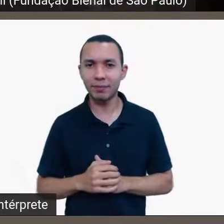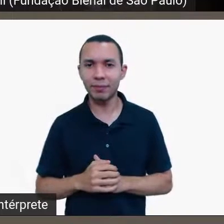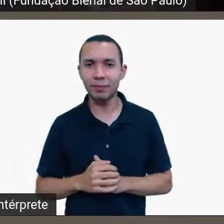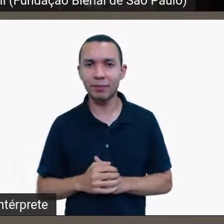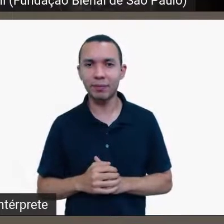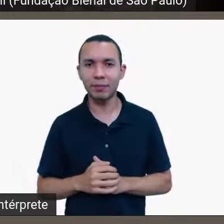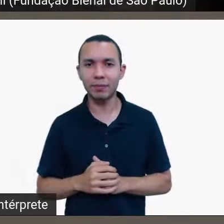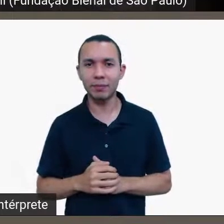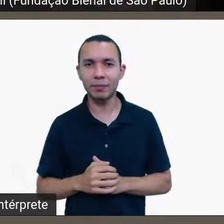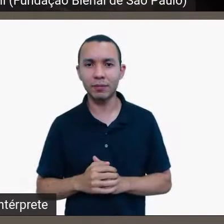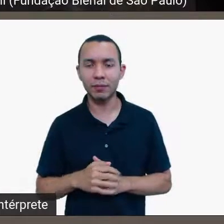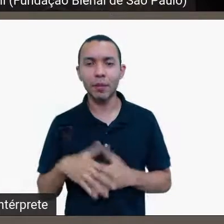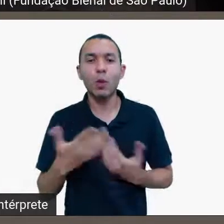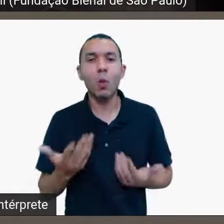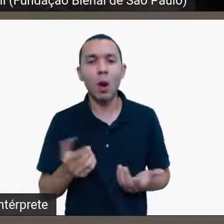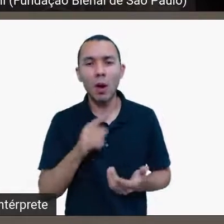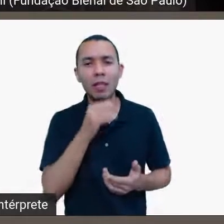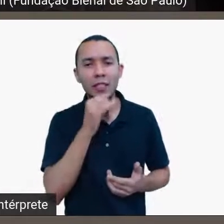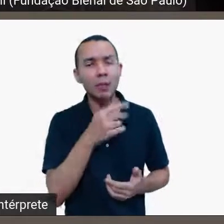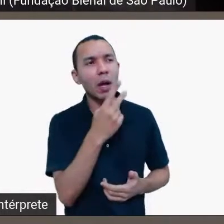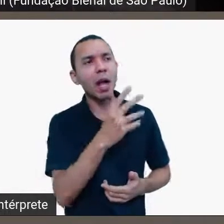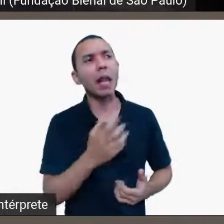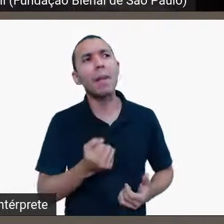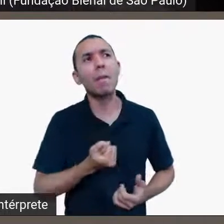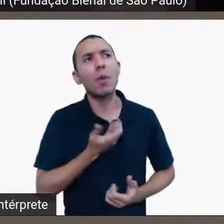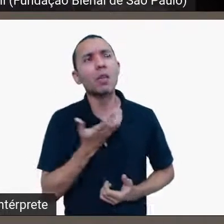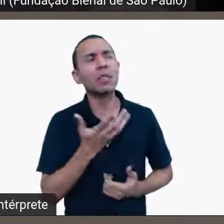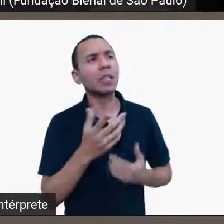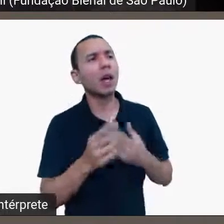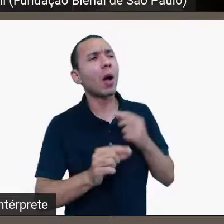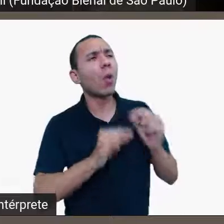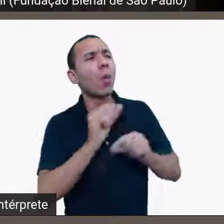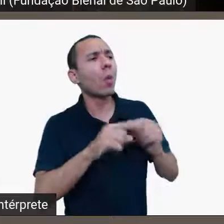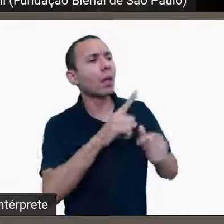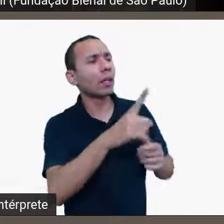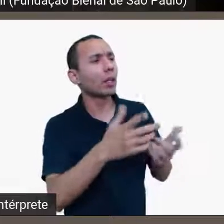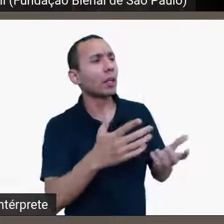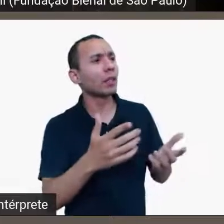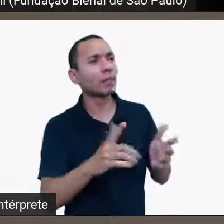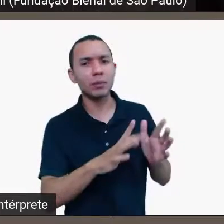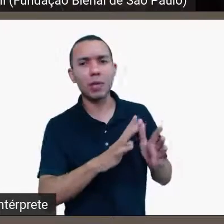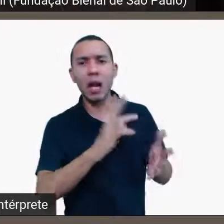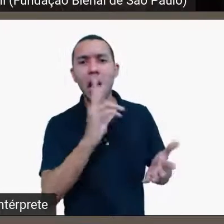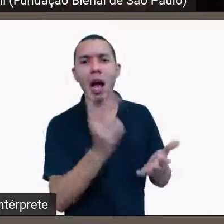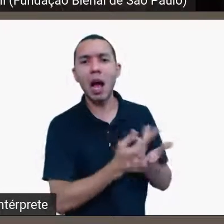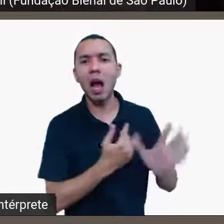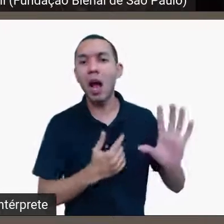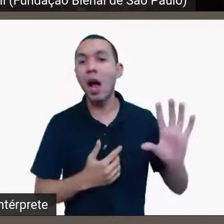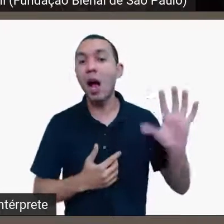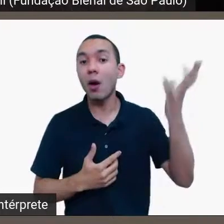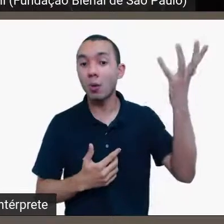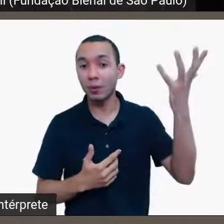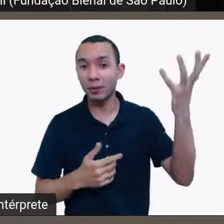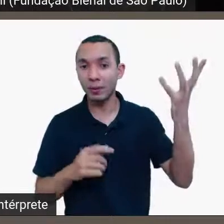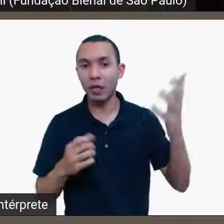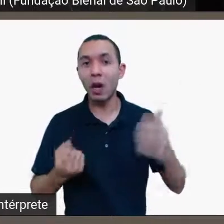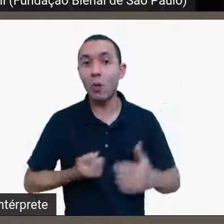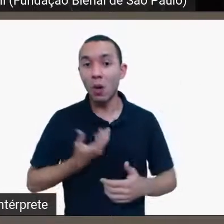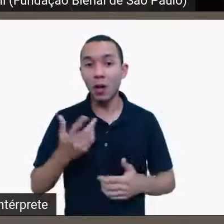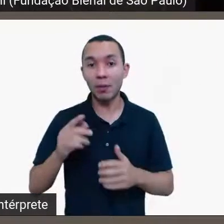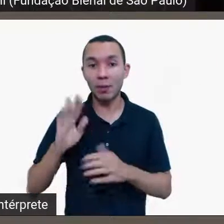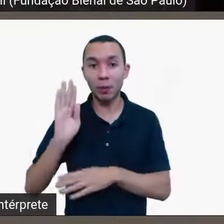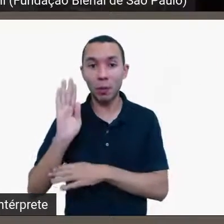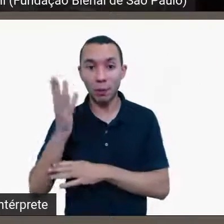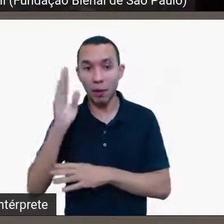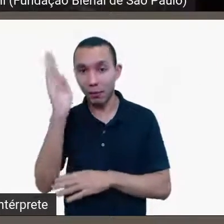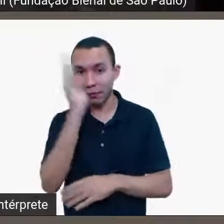de qual é a poesia que está ali aparecendo e surpreendendo numa determinada cena. Os poemas todos do Pau Brasil, especialmente esses da